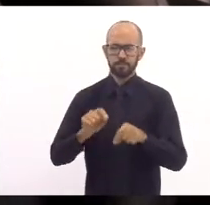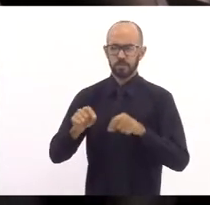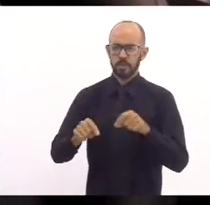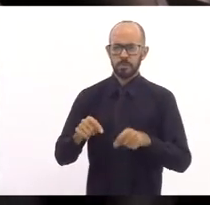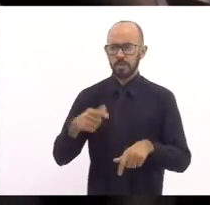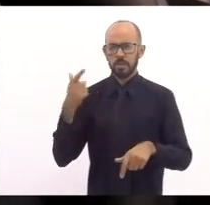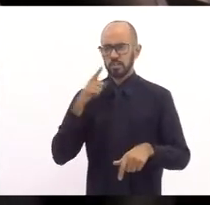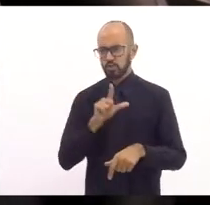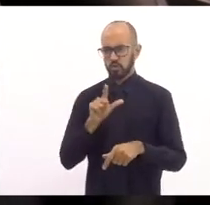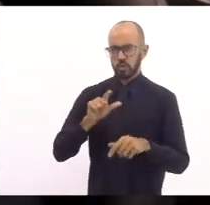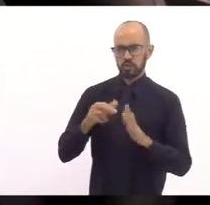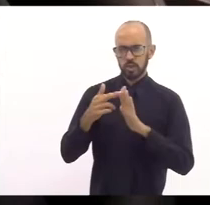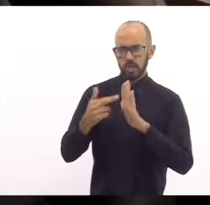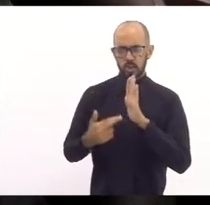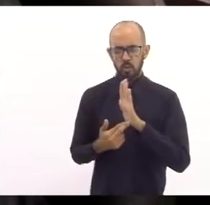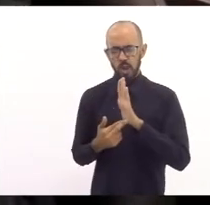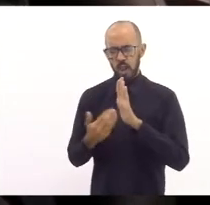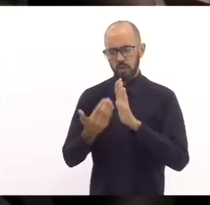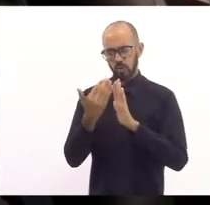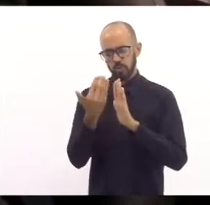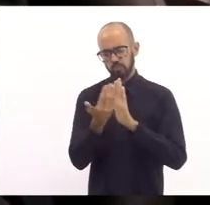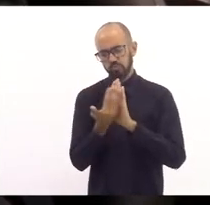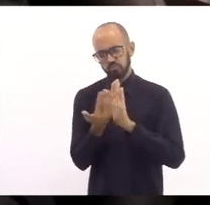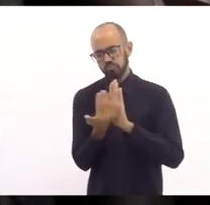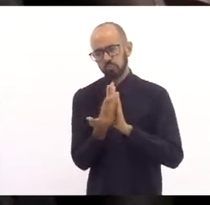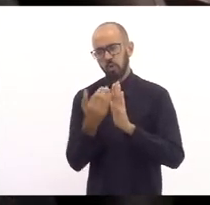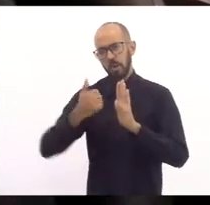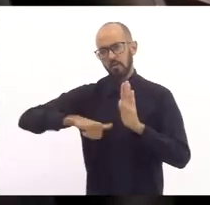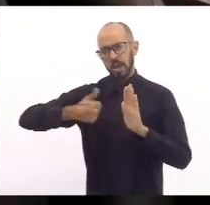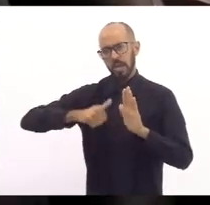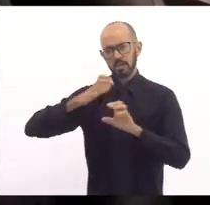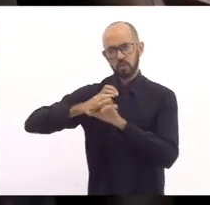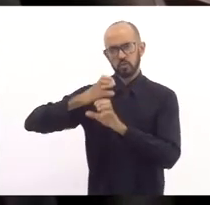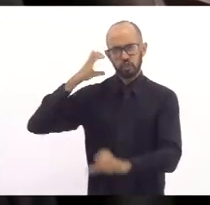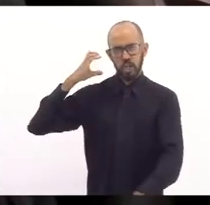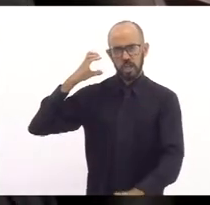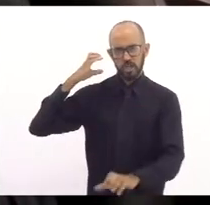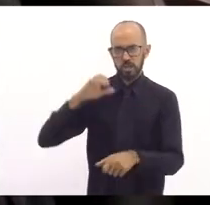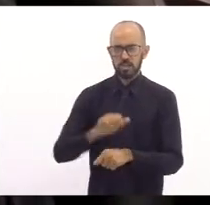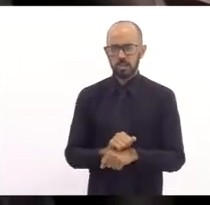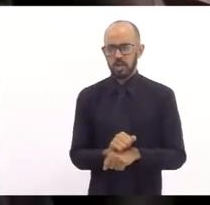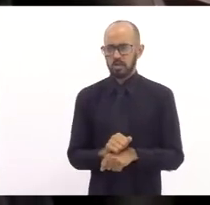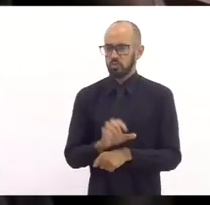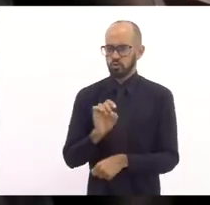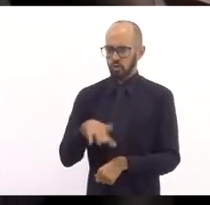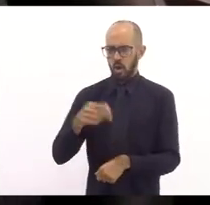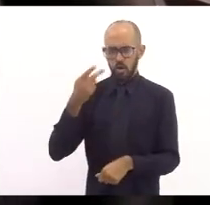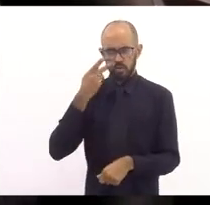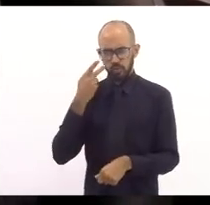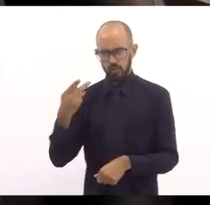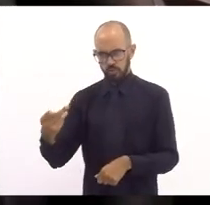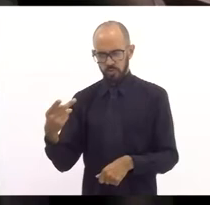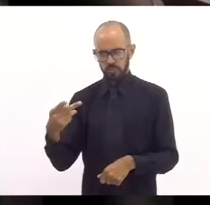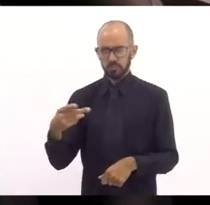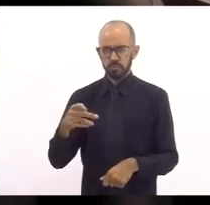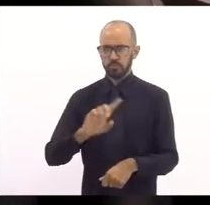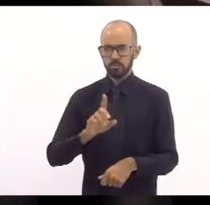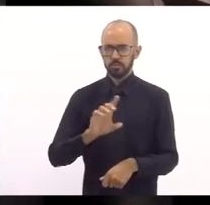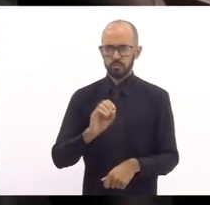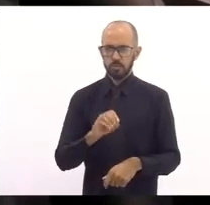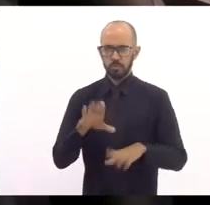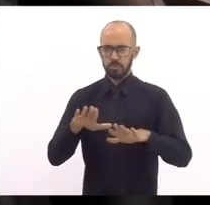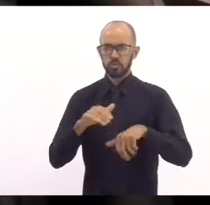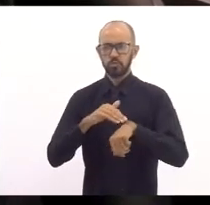isso chegue a um relatório com uma análise de engenharia, não só a especificidade do que foi vistoriado e conversado